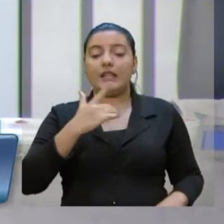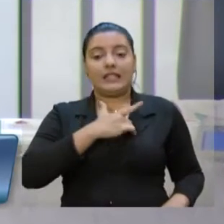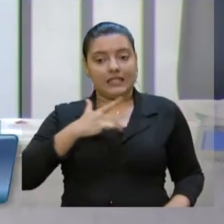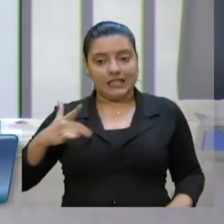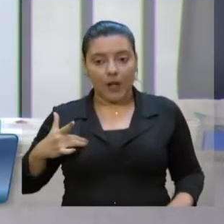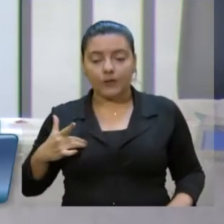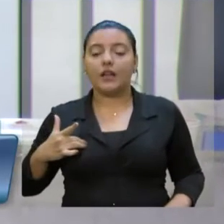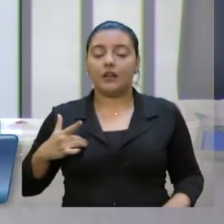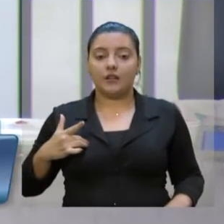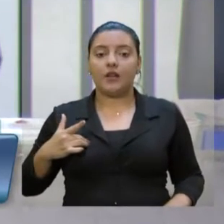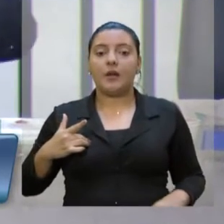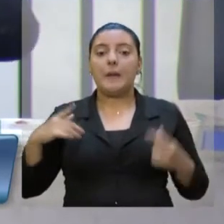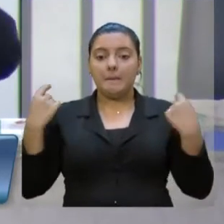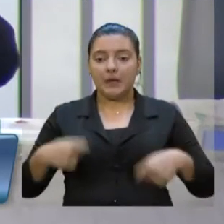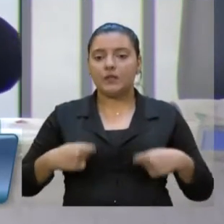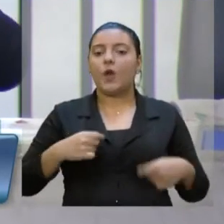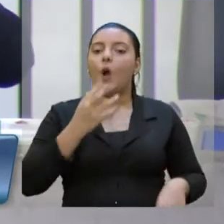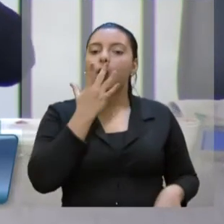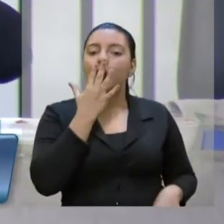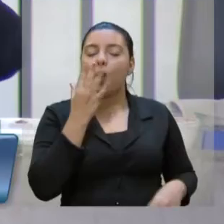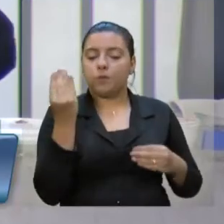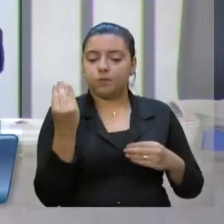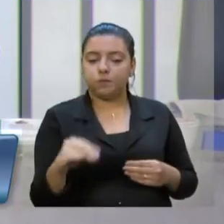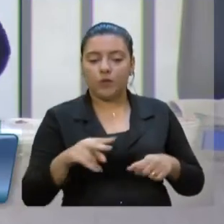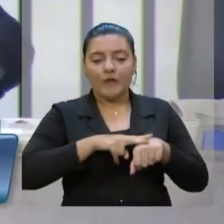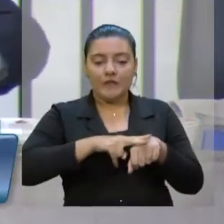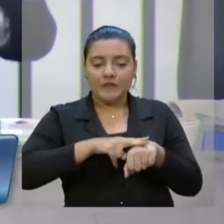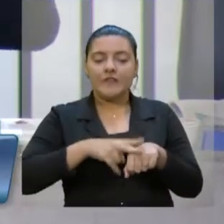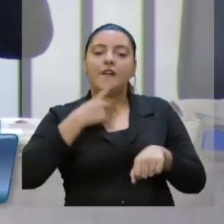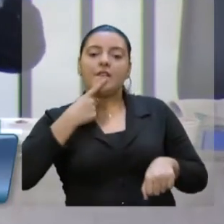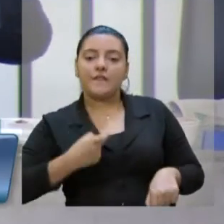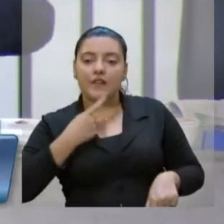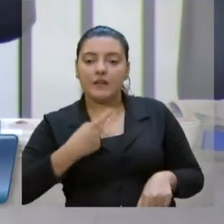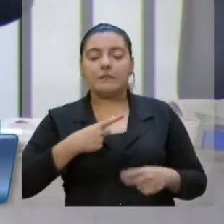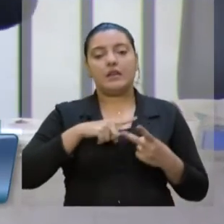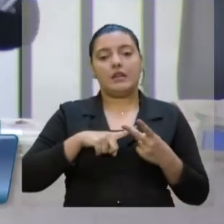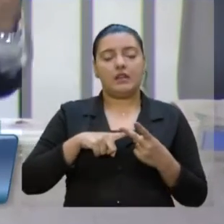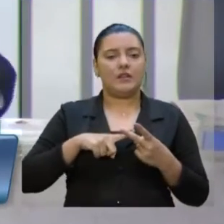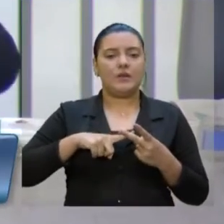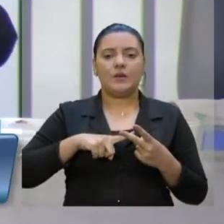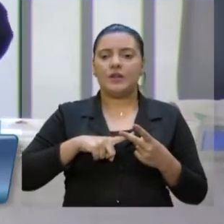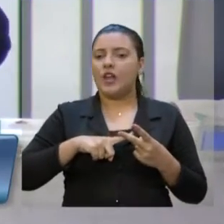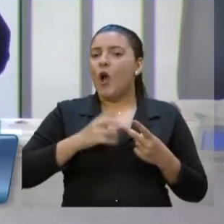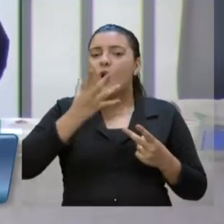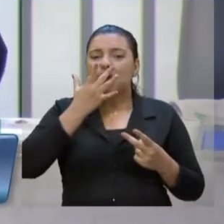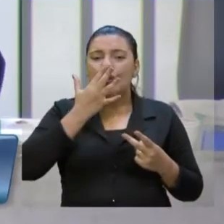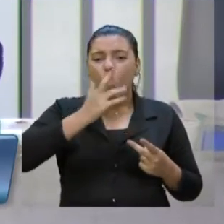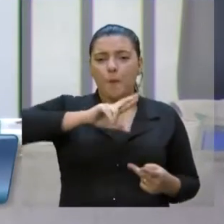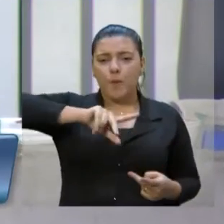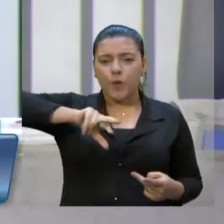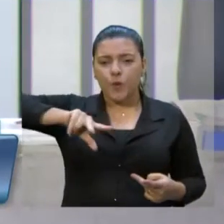que colorir a sua comida, tem que botar o verde, o vermelho, os legumes e